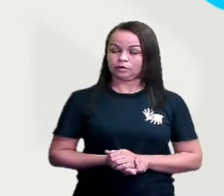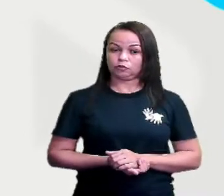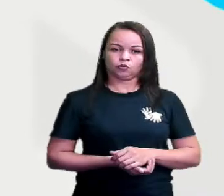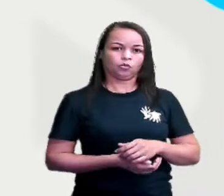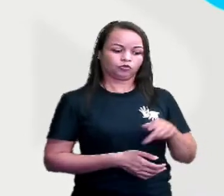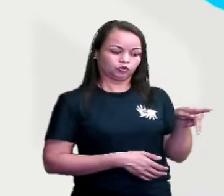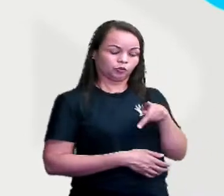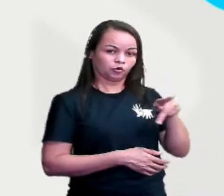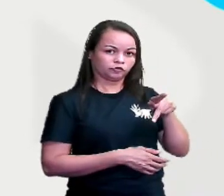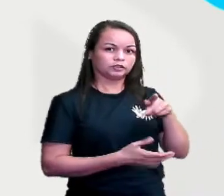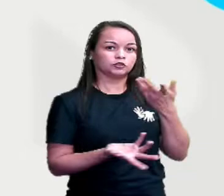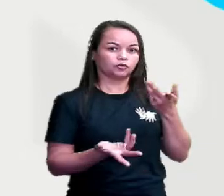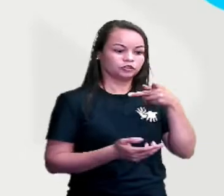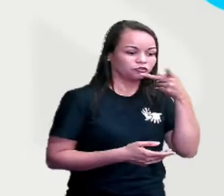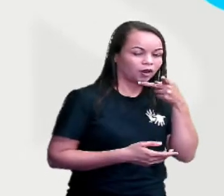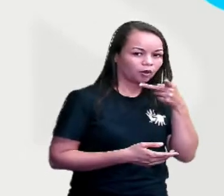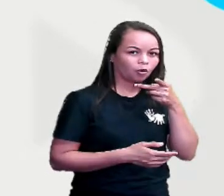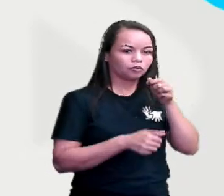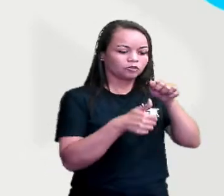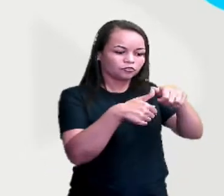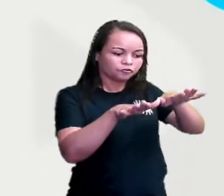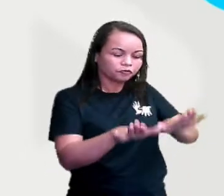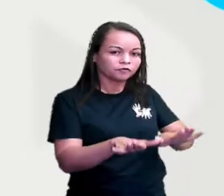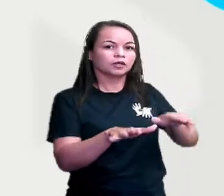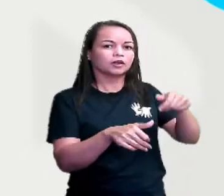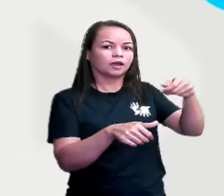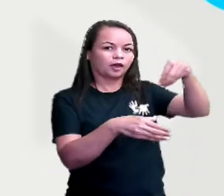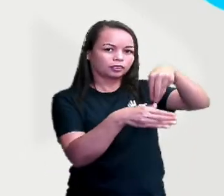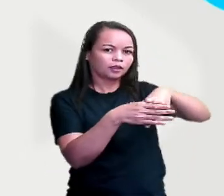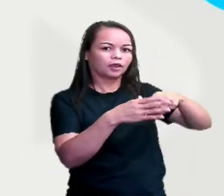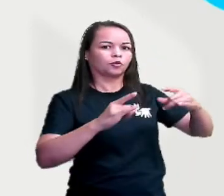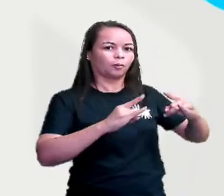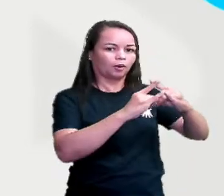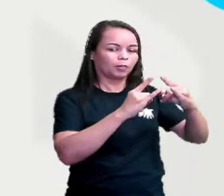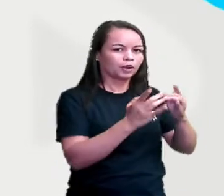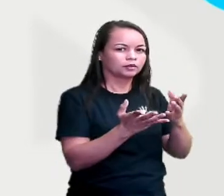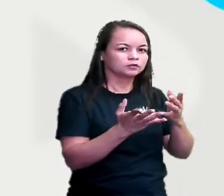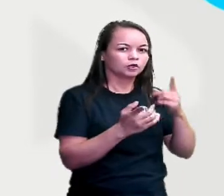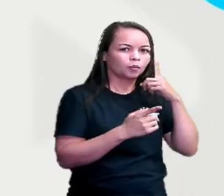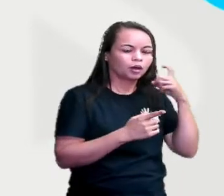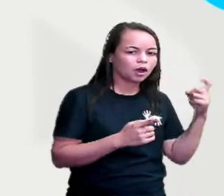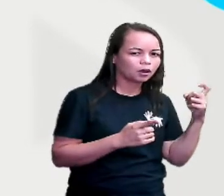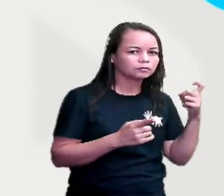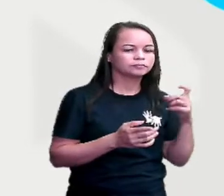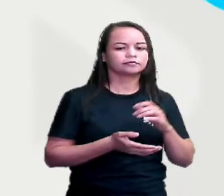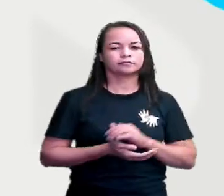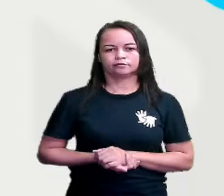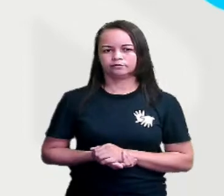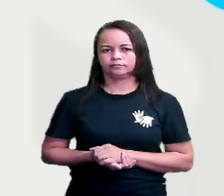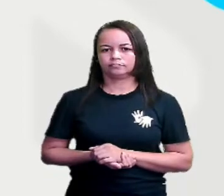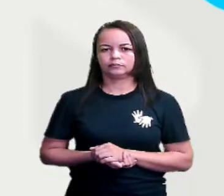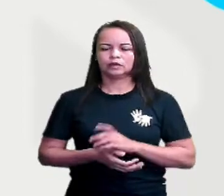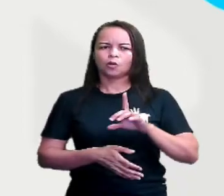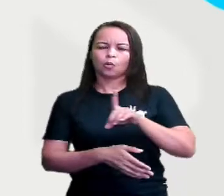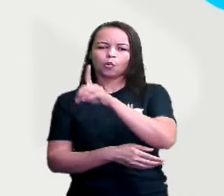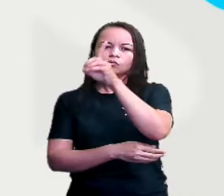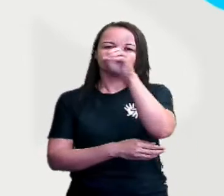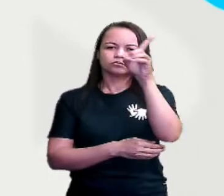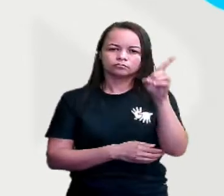professores, ninguém saiu das barracas enquanto o barulho era ouvido. Quando o dia amanheceu, ao sair